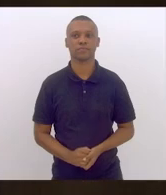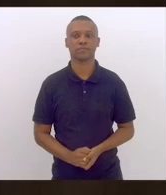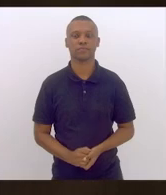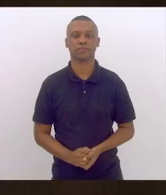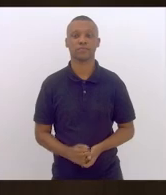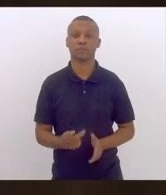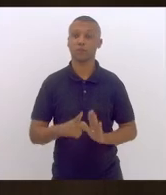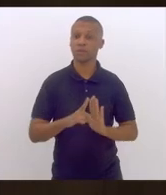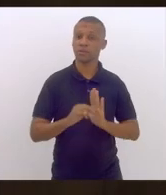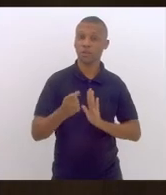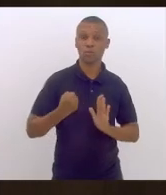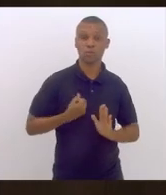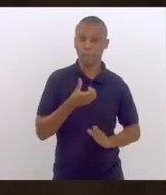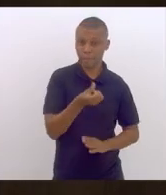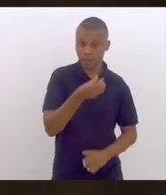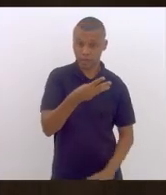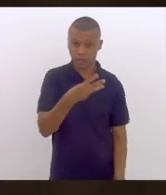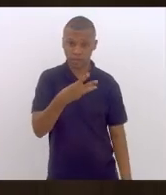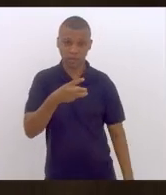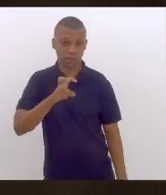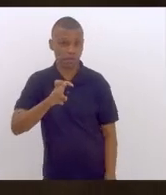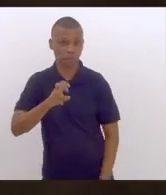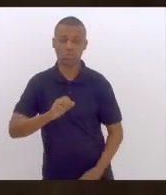projeto de lei 6335